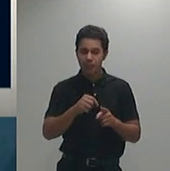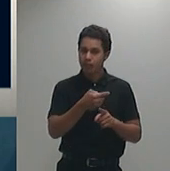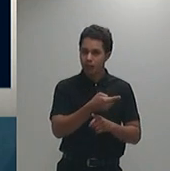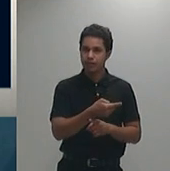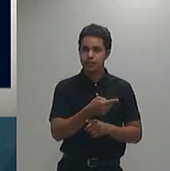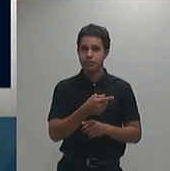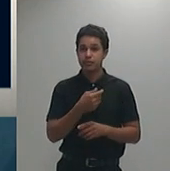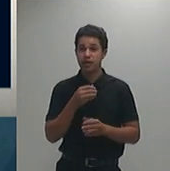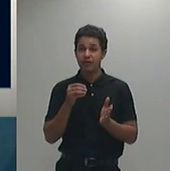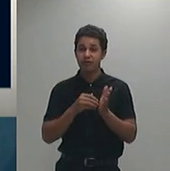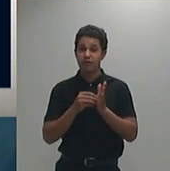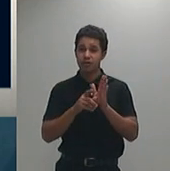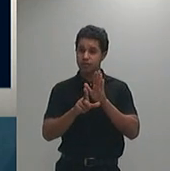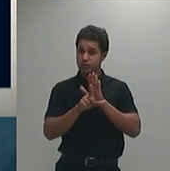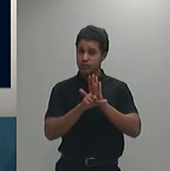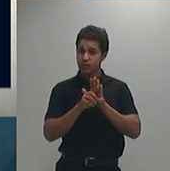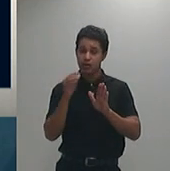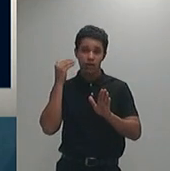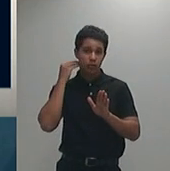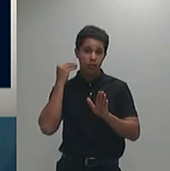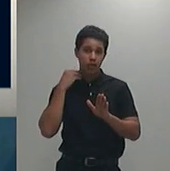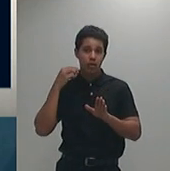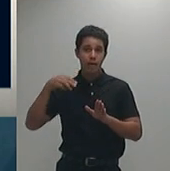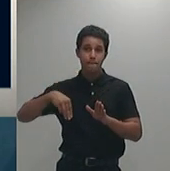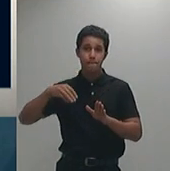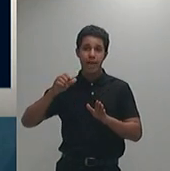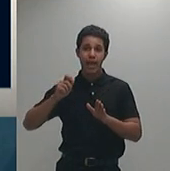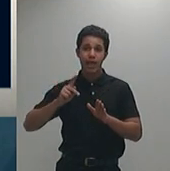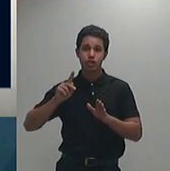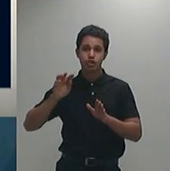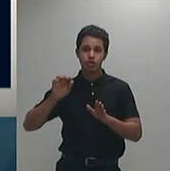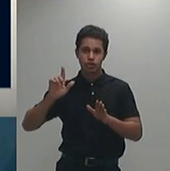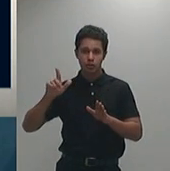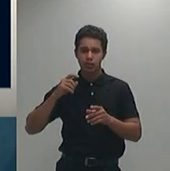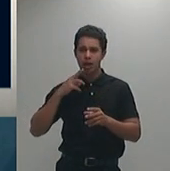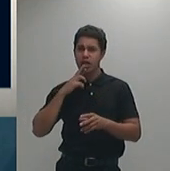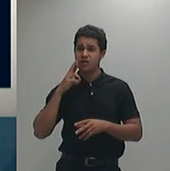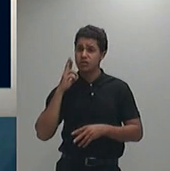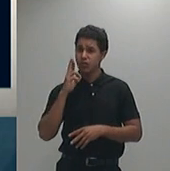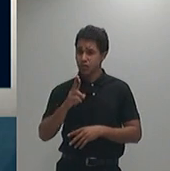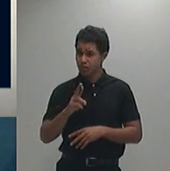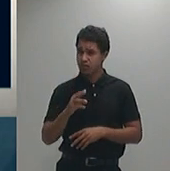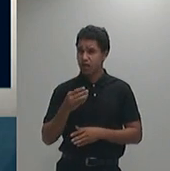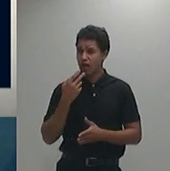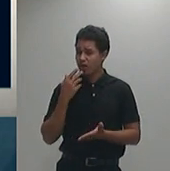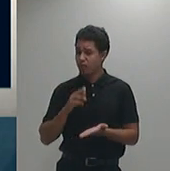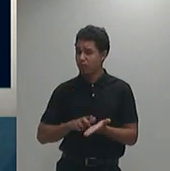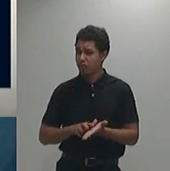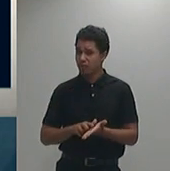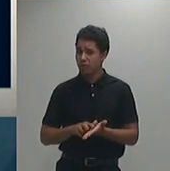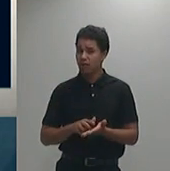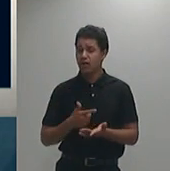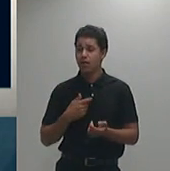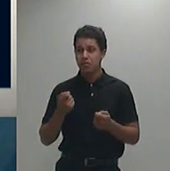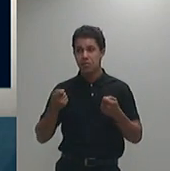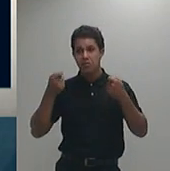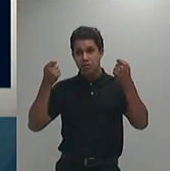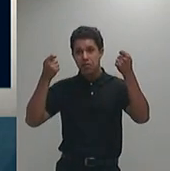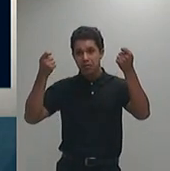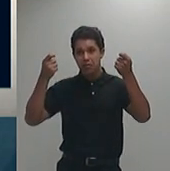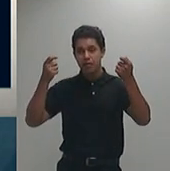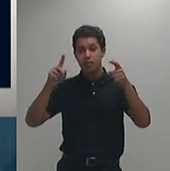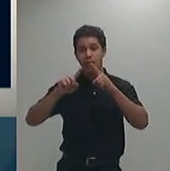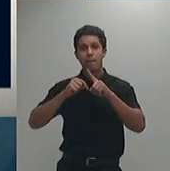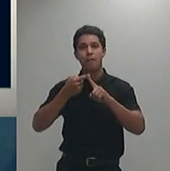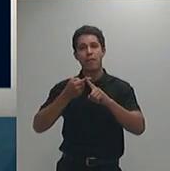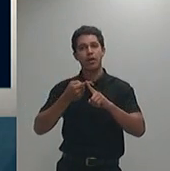ilegitimidade do Banco Mercantil para responder a rescisória é manifesta e mais do que isso